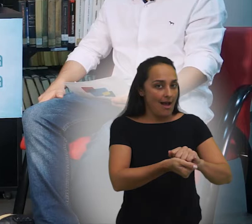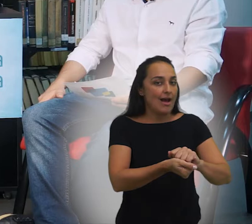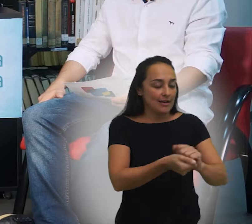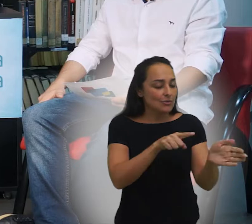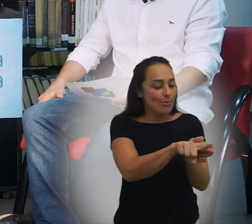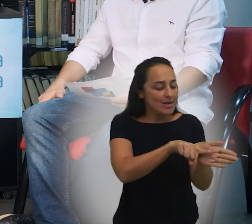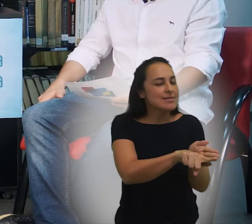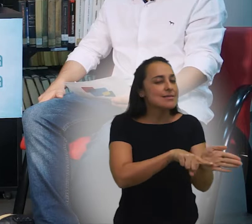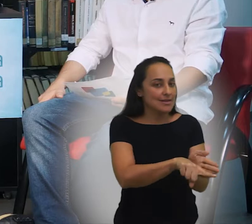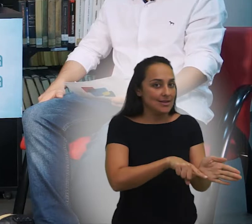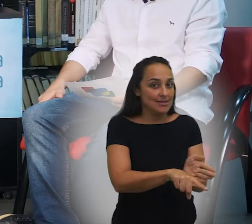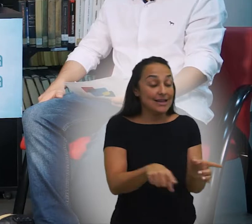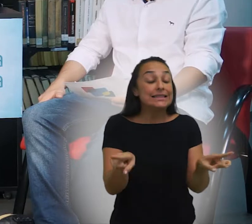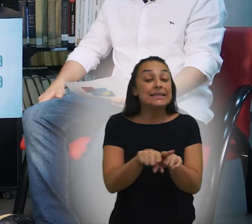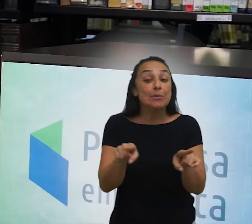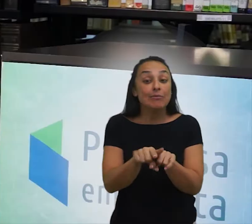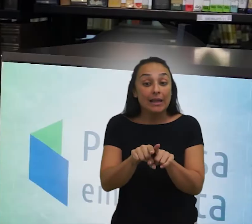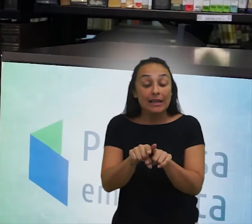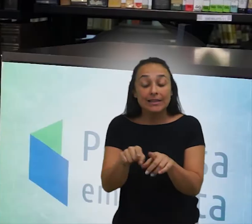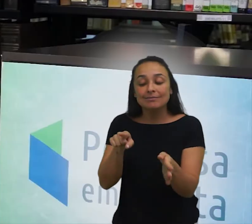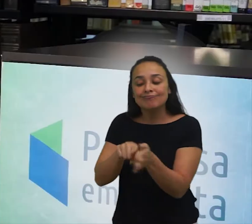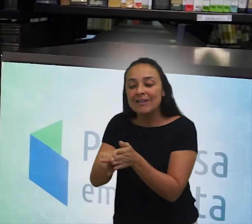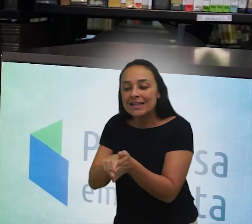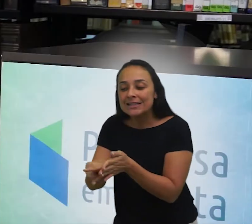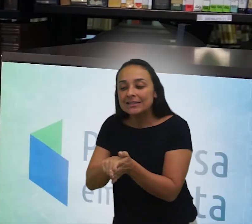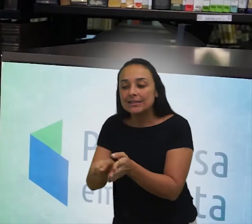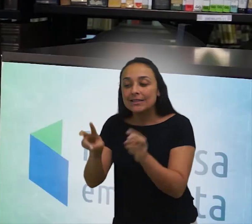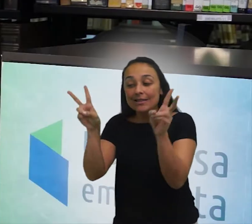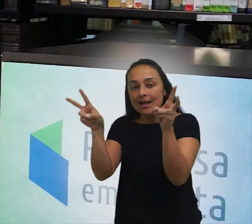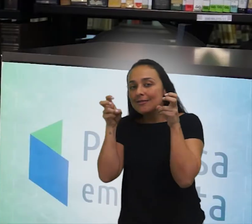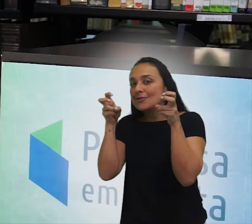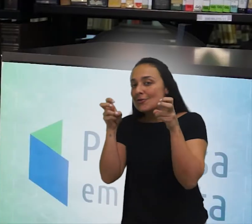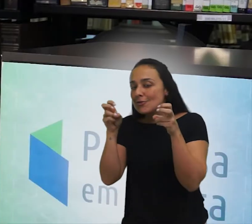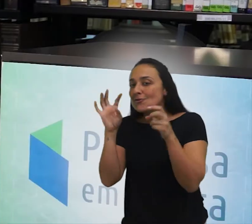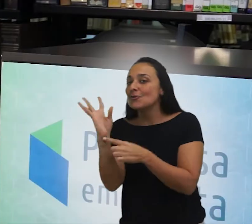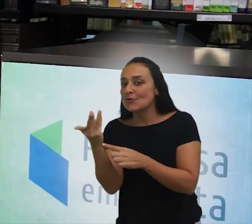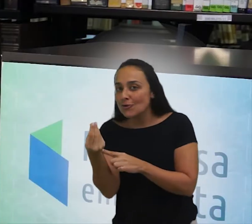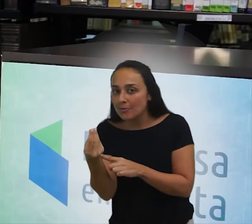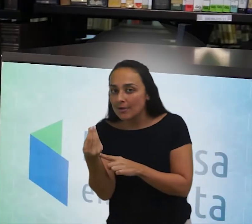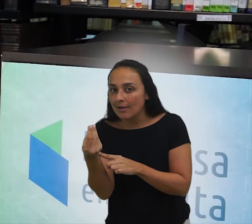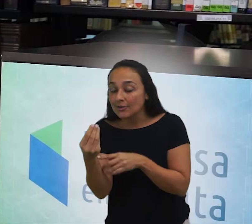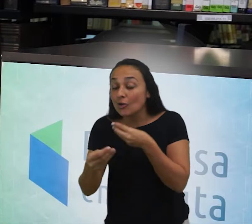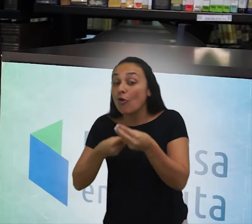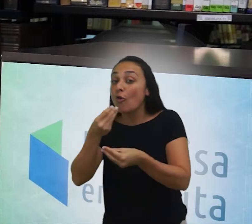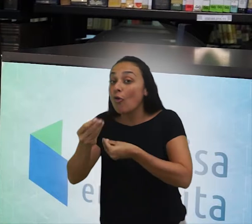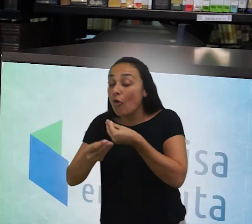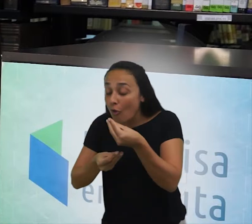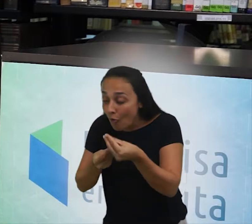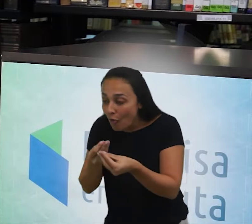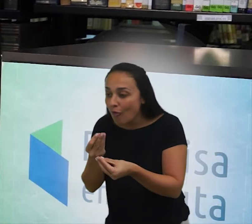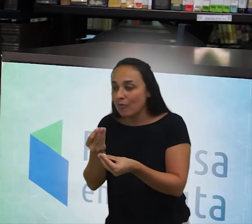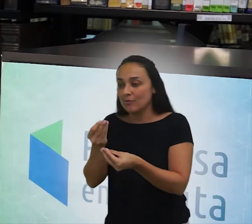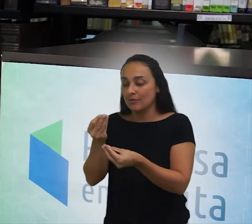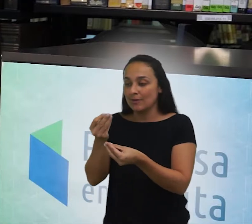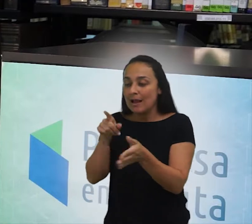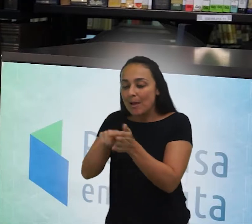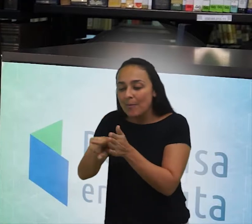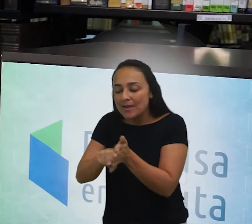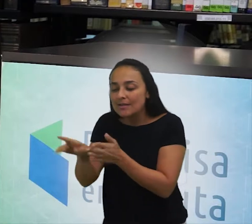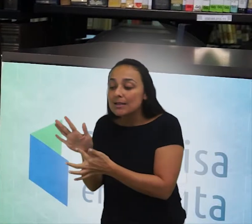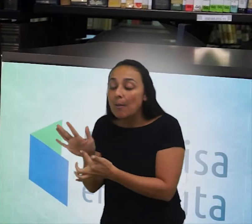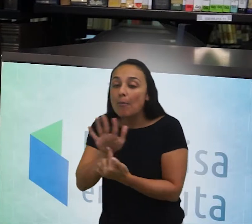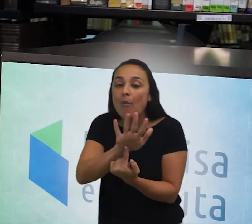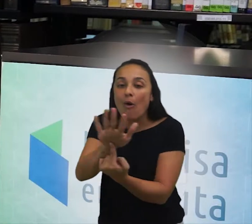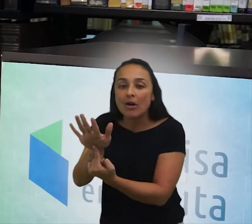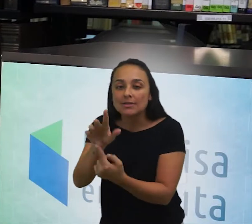pesquisa sobre arte, que é aquela pesquisa que vai investigar como está sendo desenvolvida, o que está sendo feito, o que